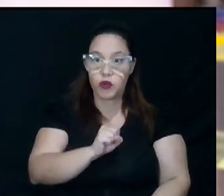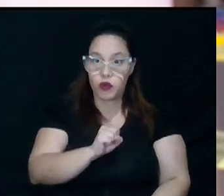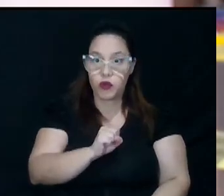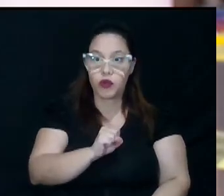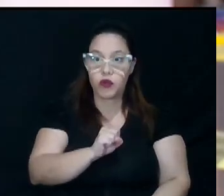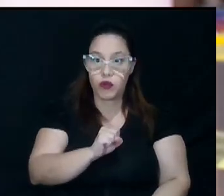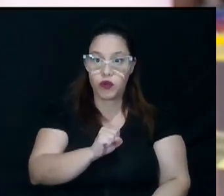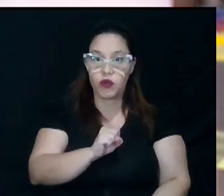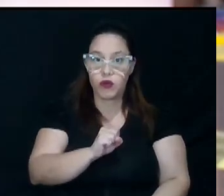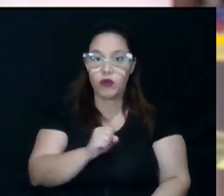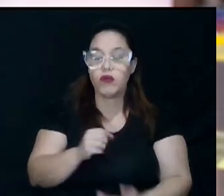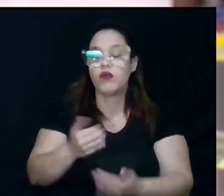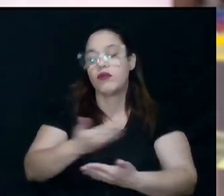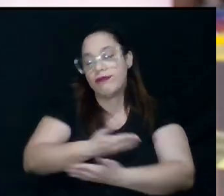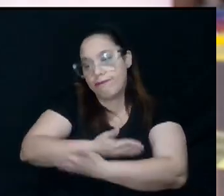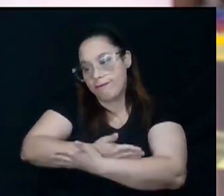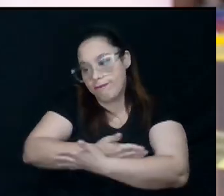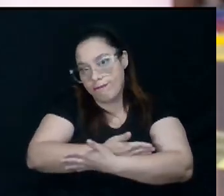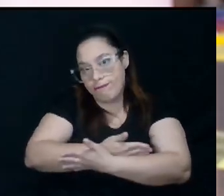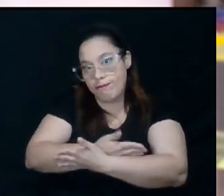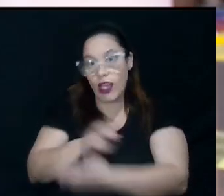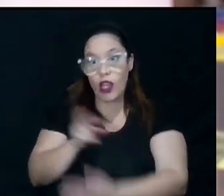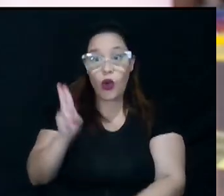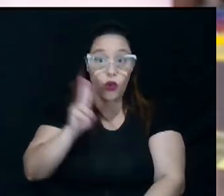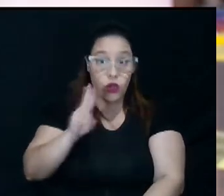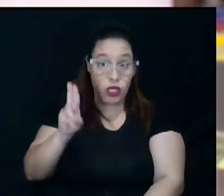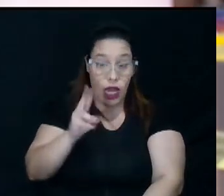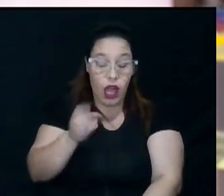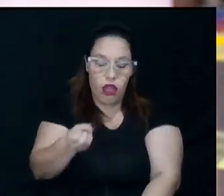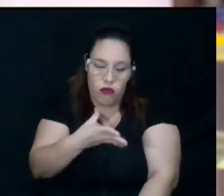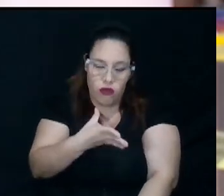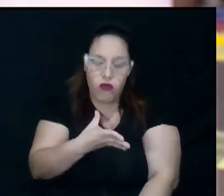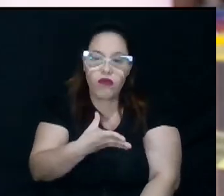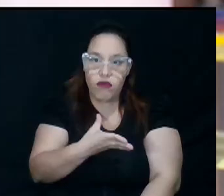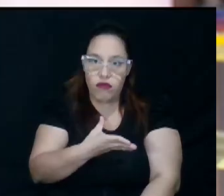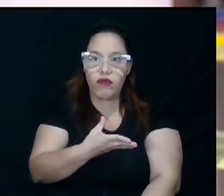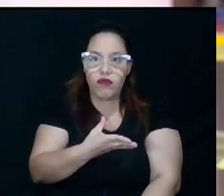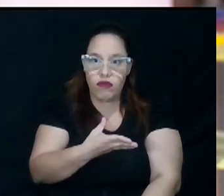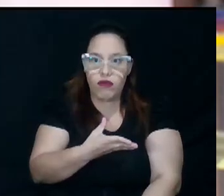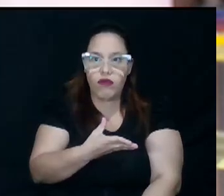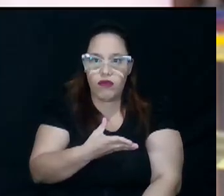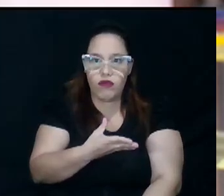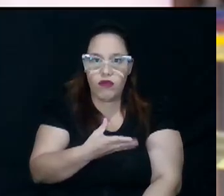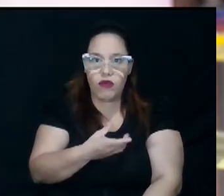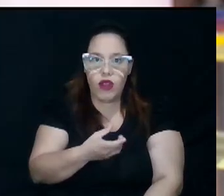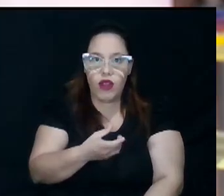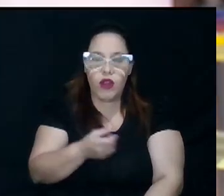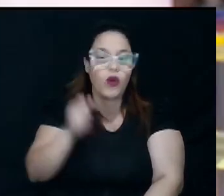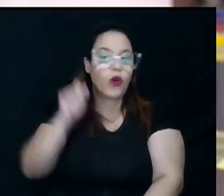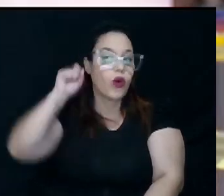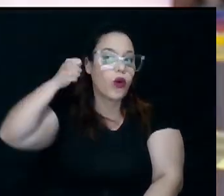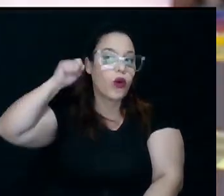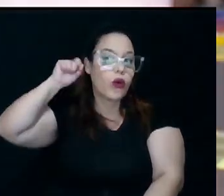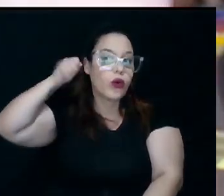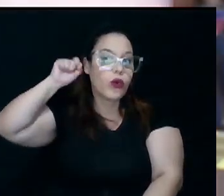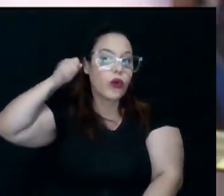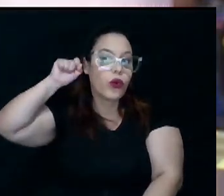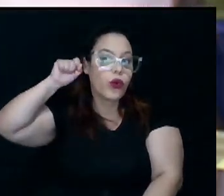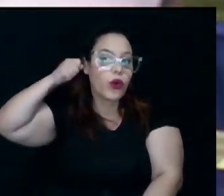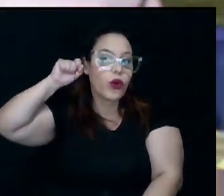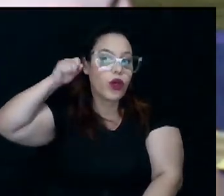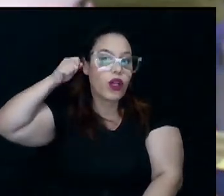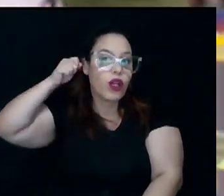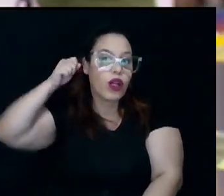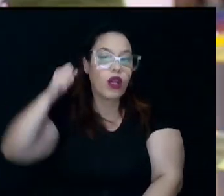bebês, usados e novos. Os itens que nós mais usamos são os cotonetes, são as fraldas no tamanho